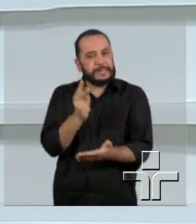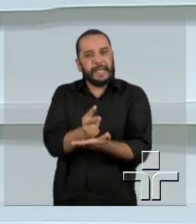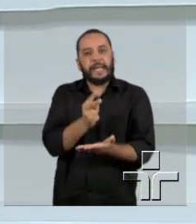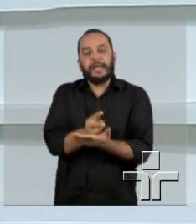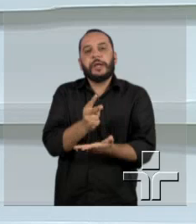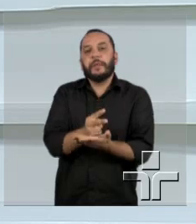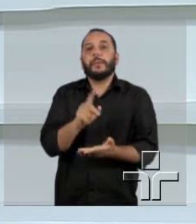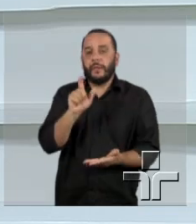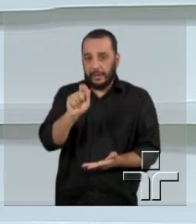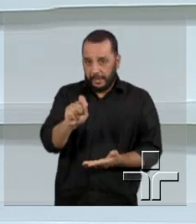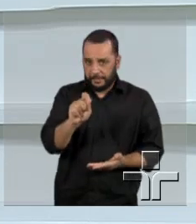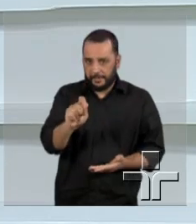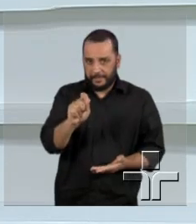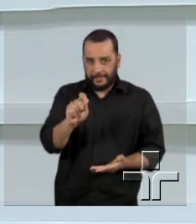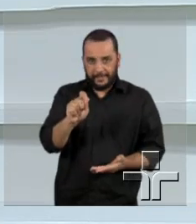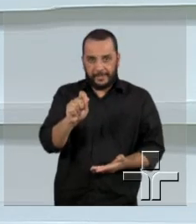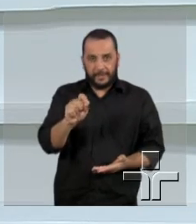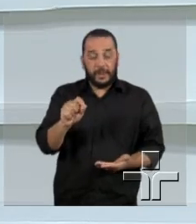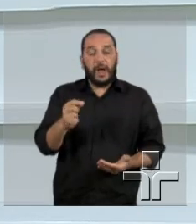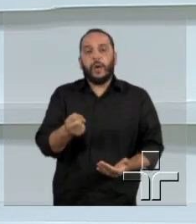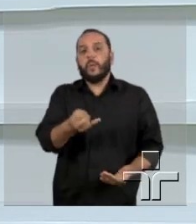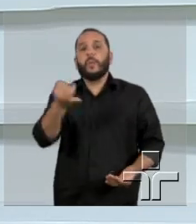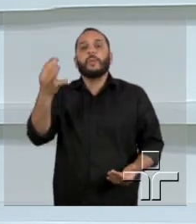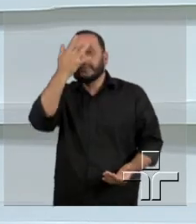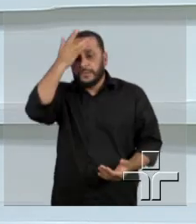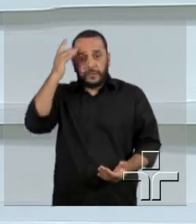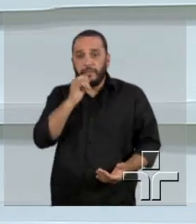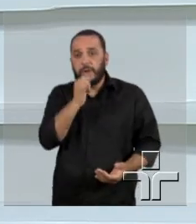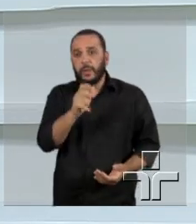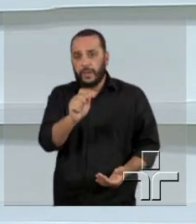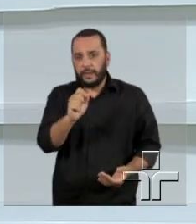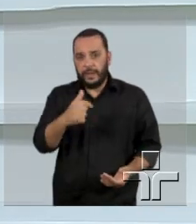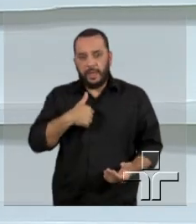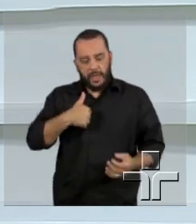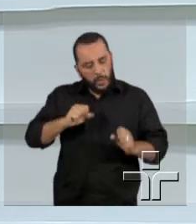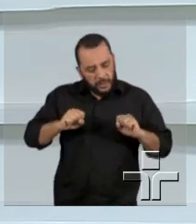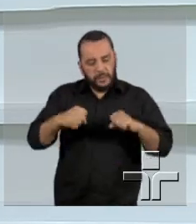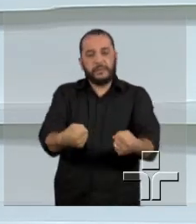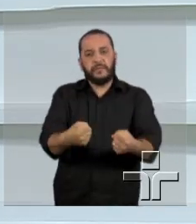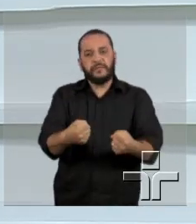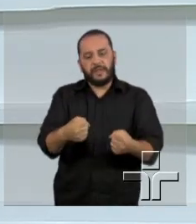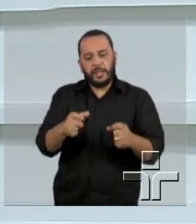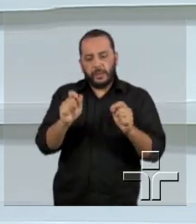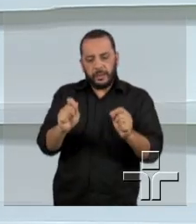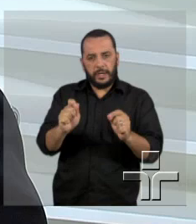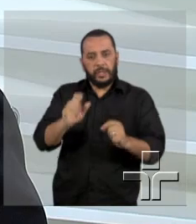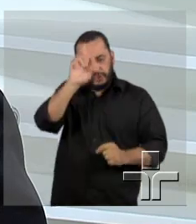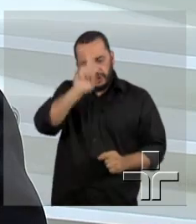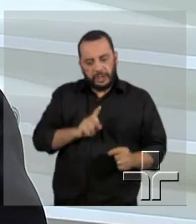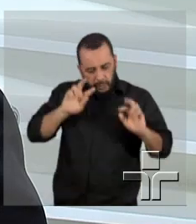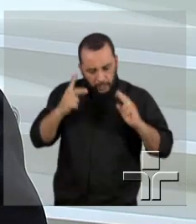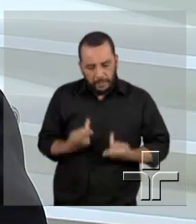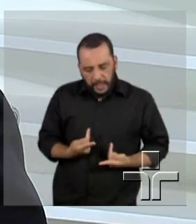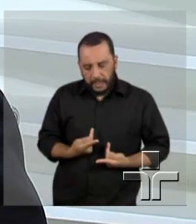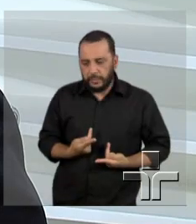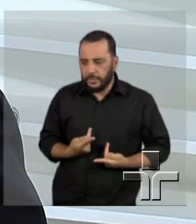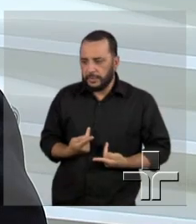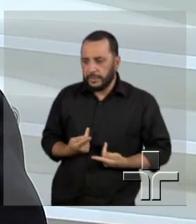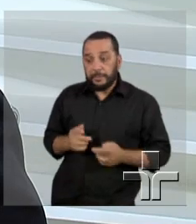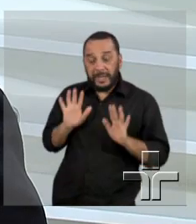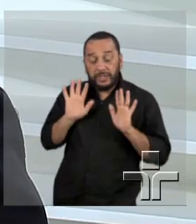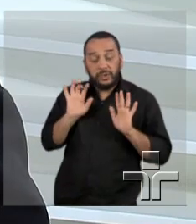que muita gente fala, que eu defendo os direitos humanos para humanos